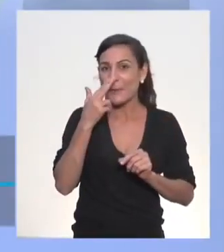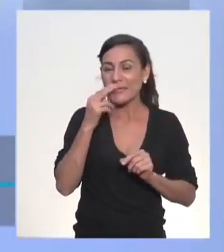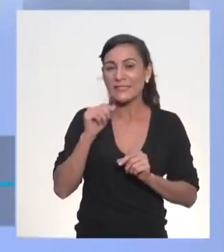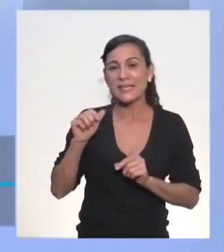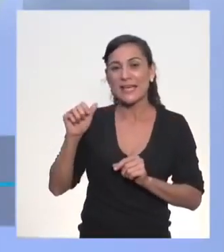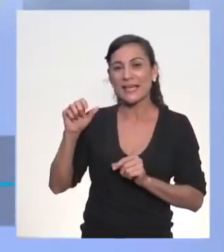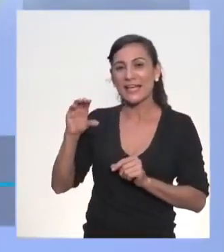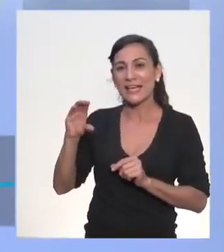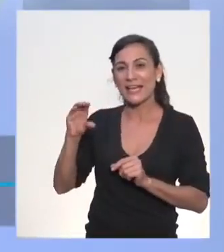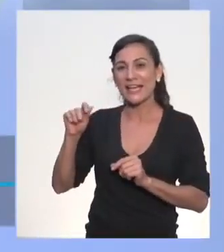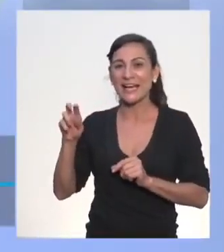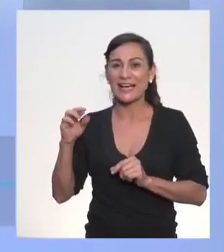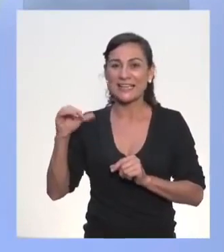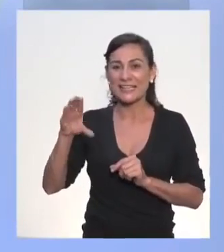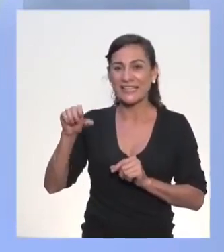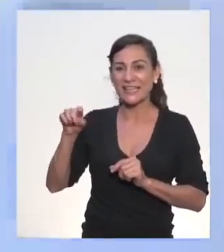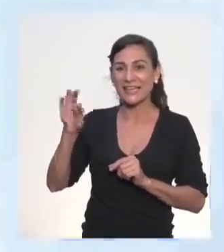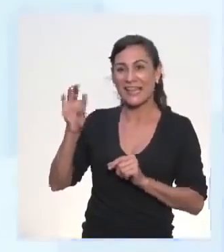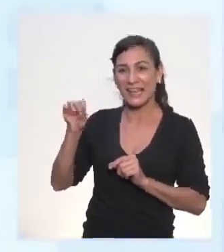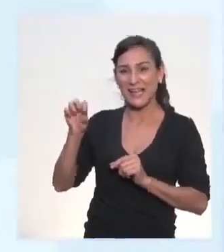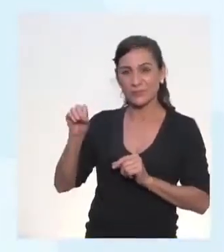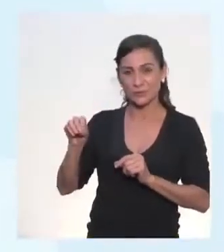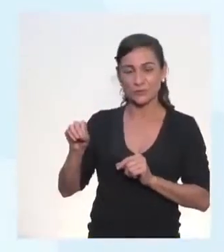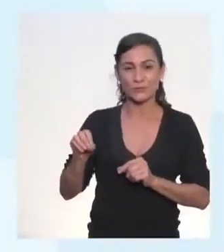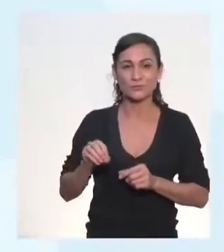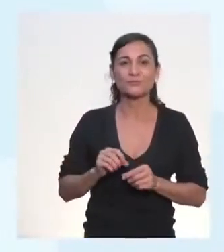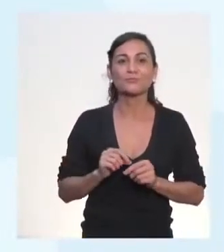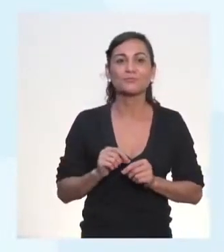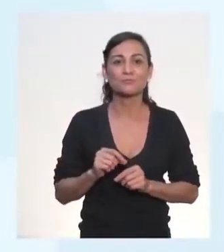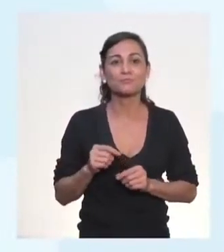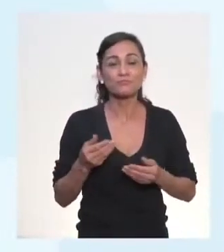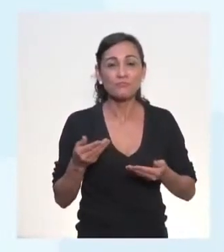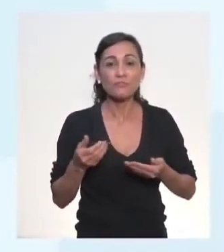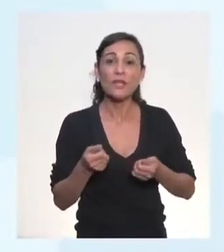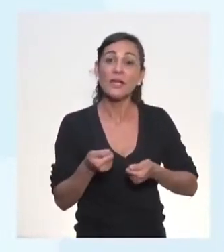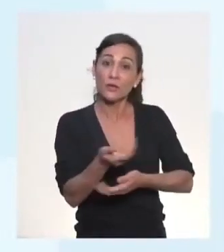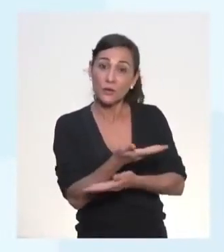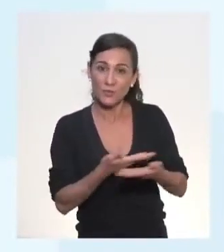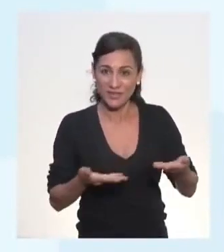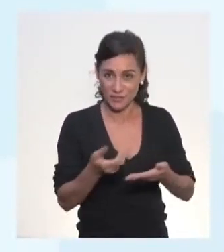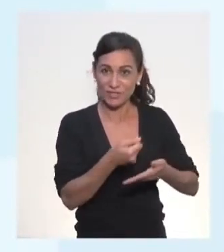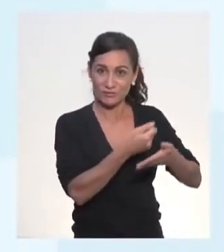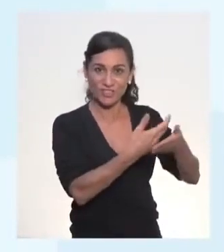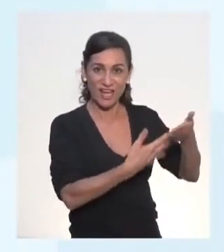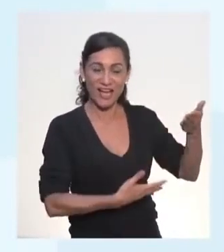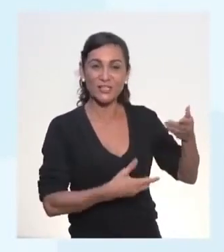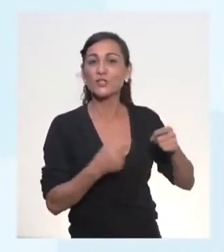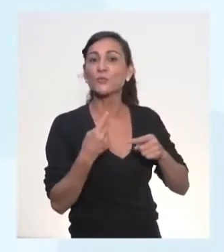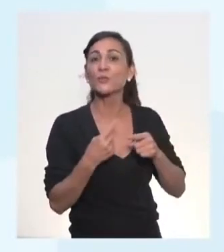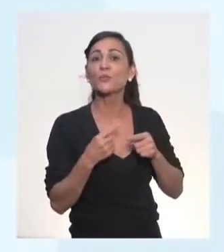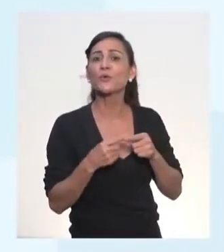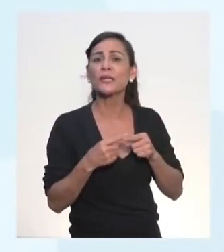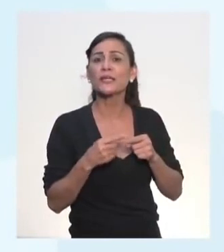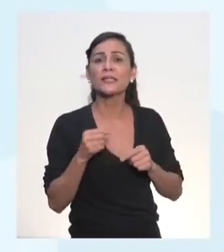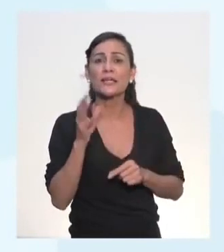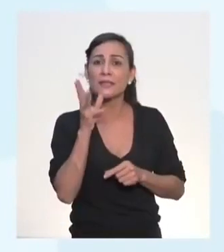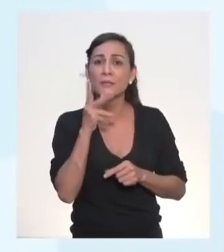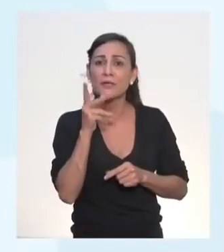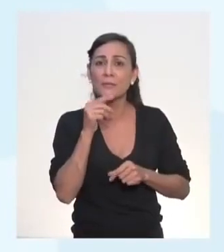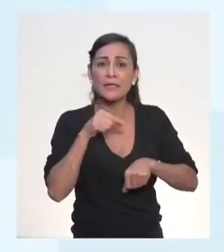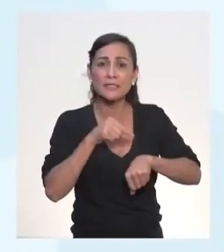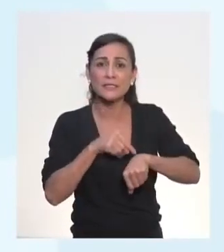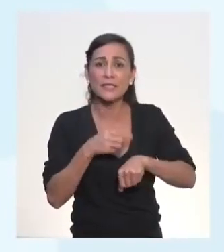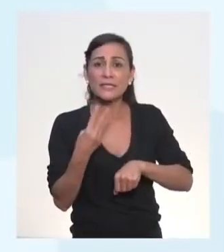diz assim. E mais, vamos lá, compartilhe no chat. O que demora mais? 30